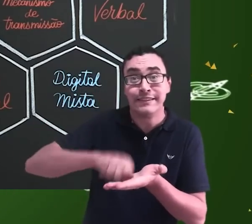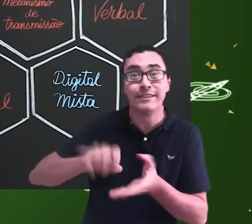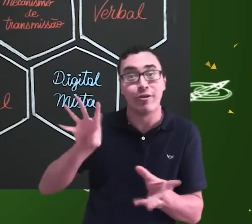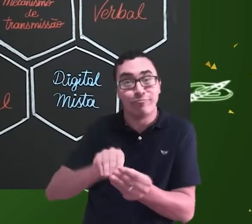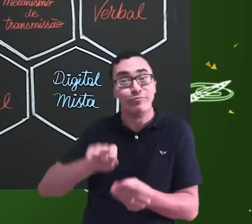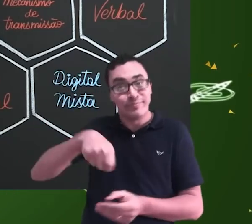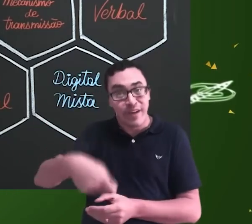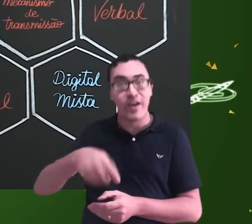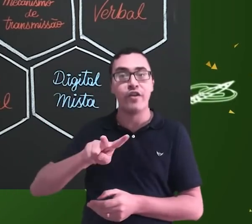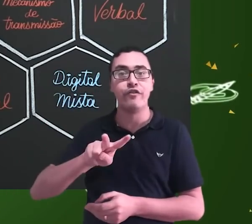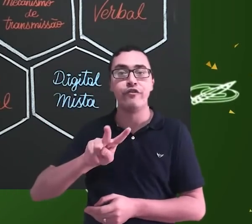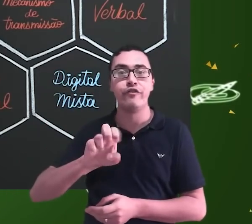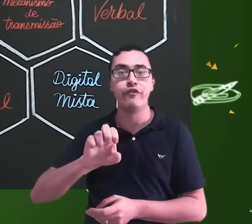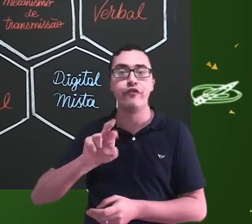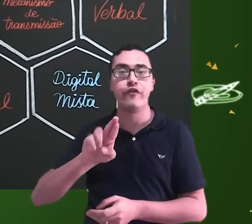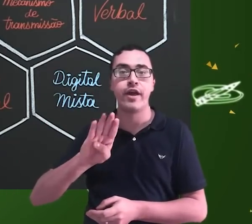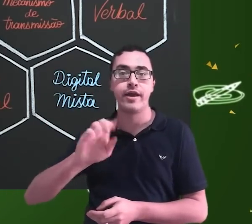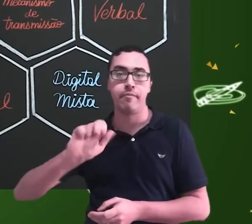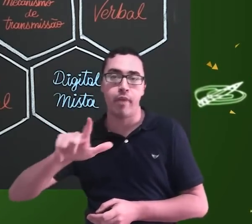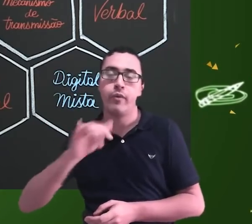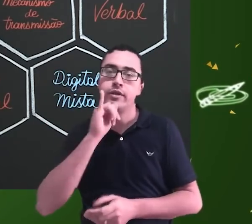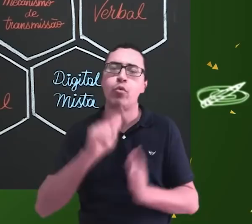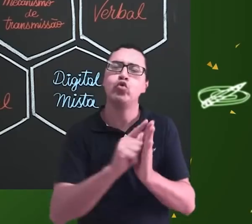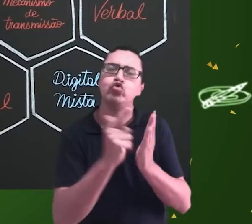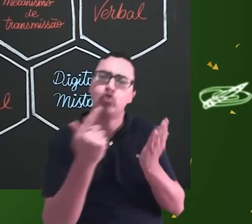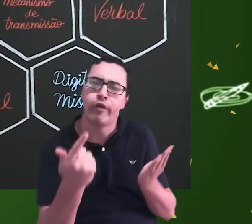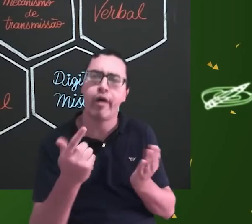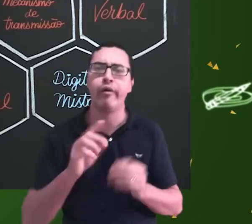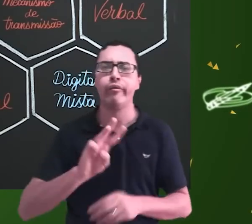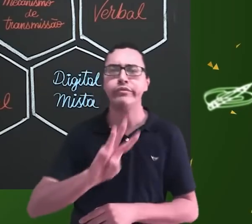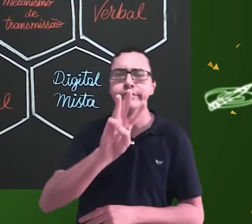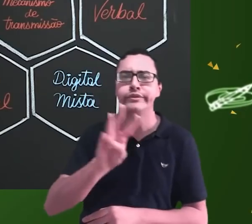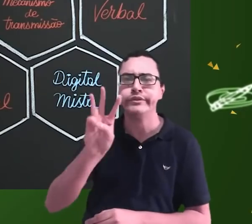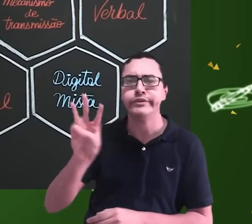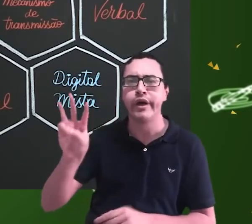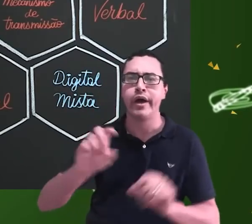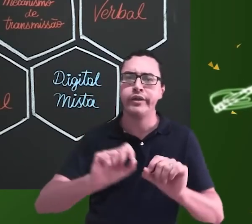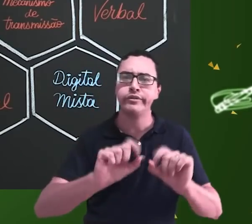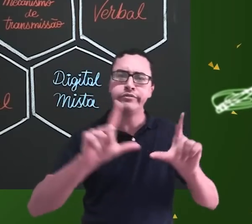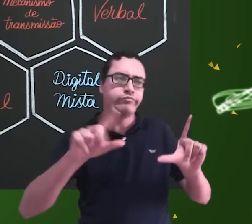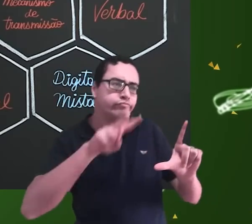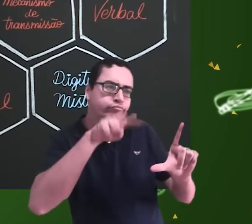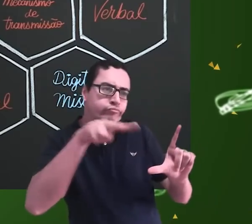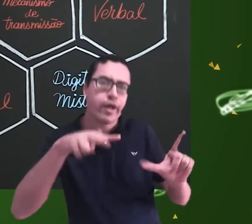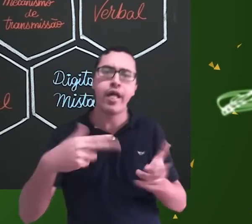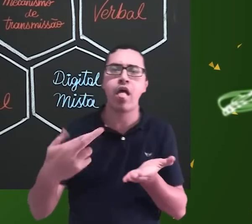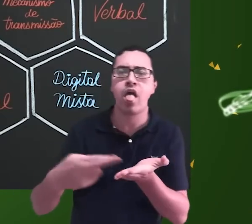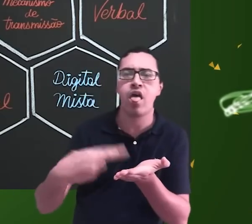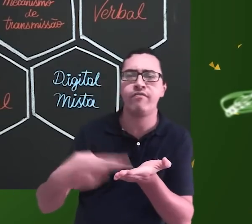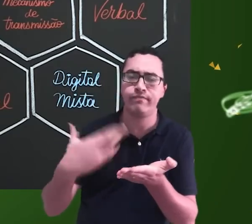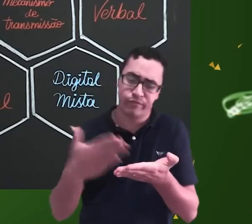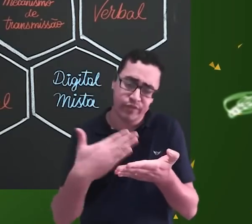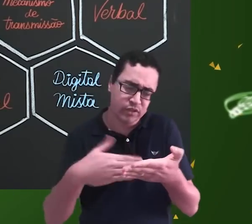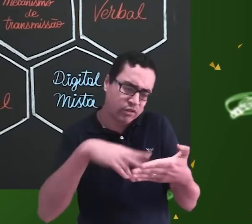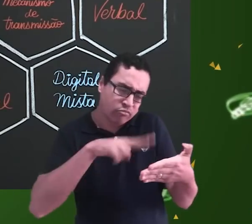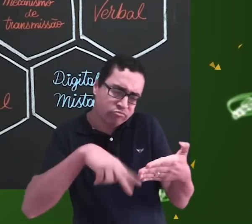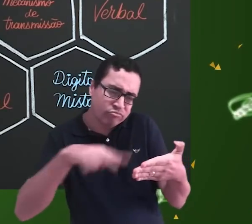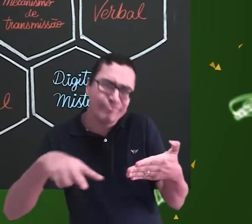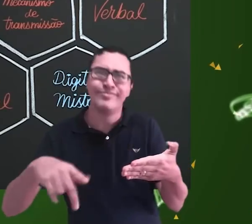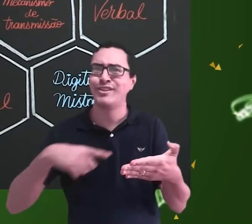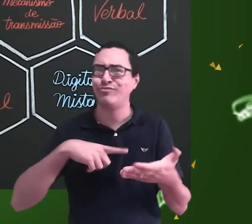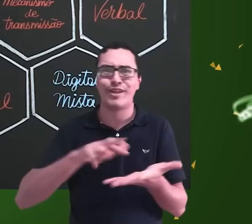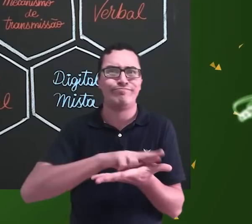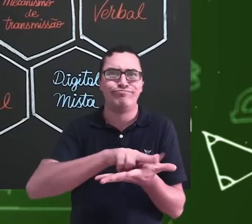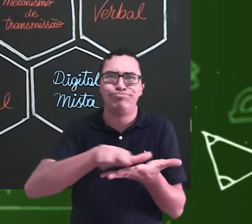um jornal, acesse um site, pegue uma revista e você vai perceber que num suporte como esse existem